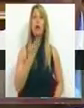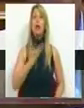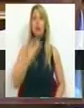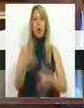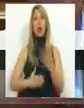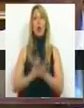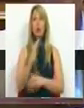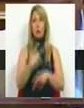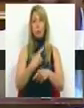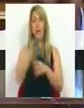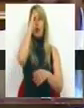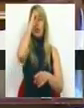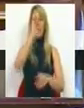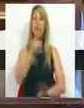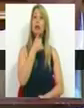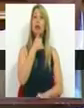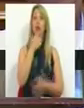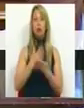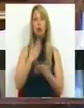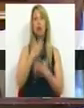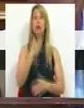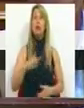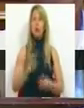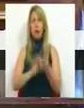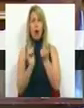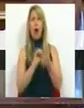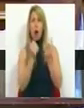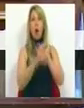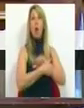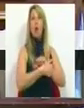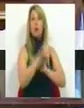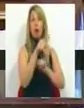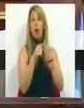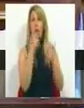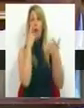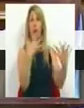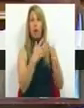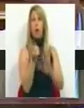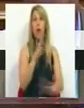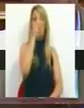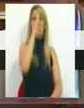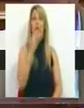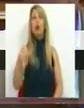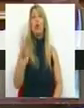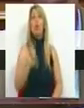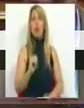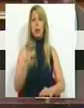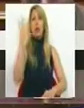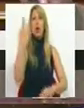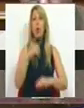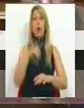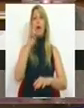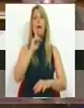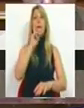a respeitar as decisões e os estudos científicos, ao contrário do que fez o anterior governo do PS, quando era ministra da Saúde,